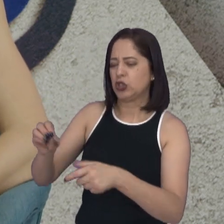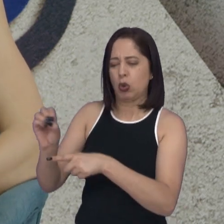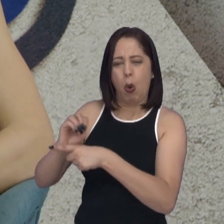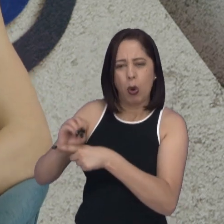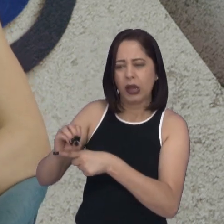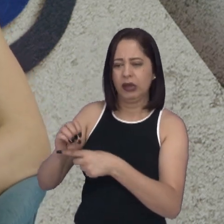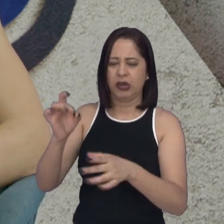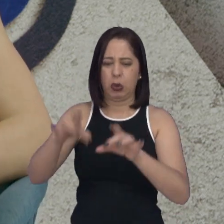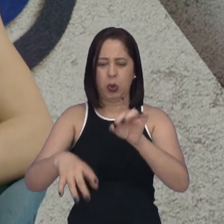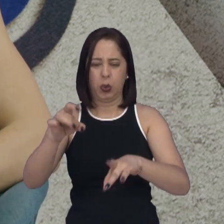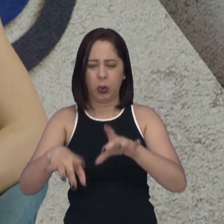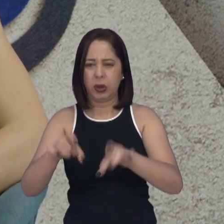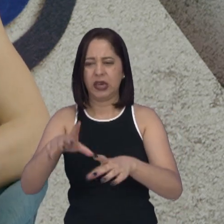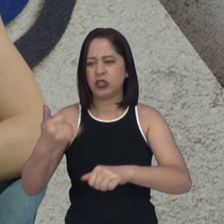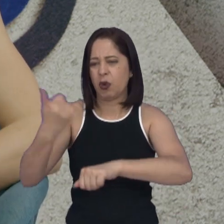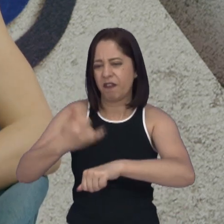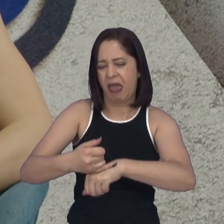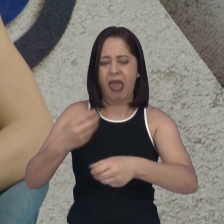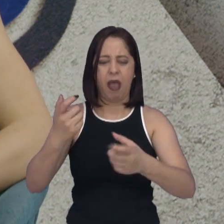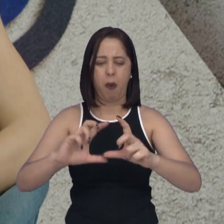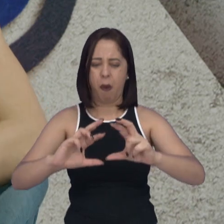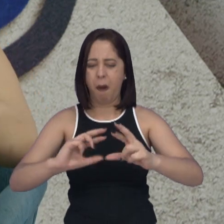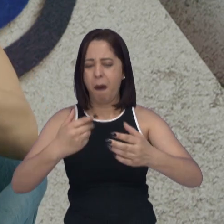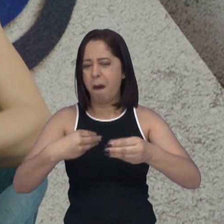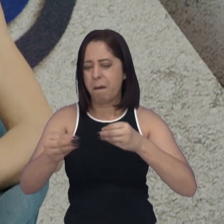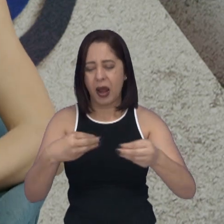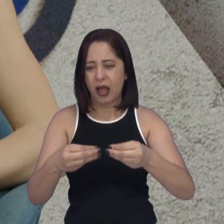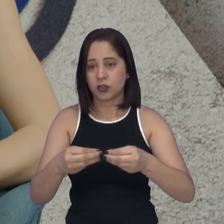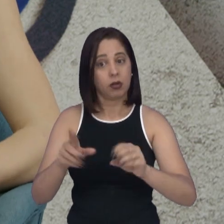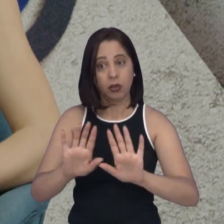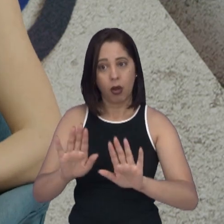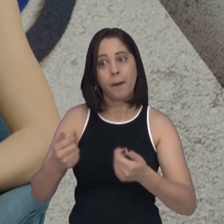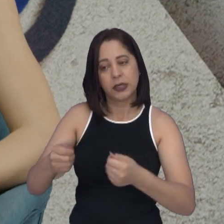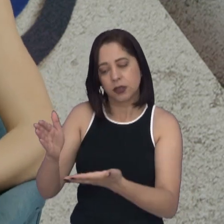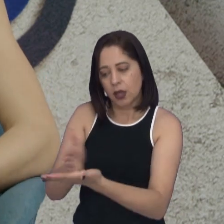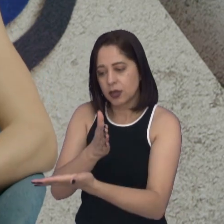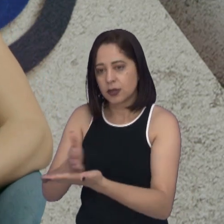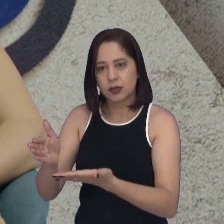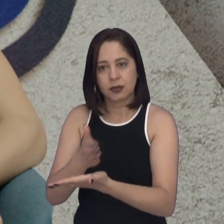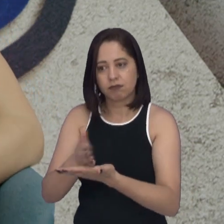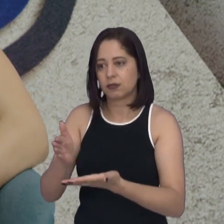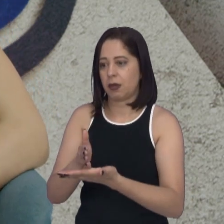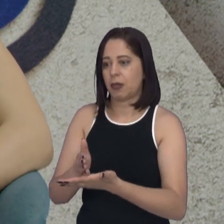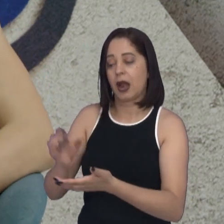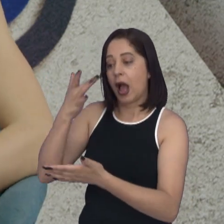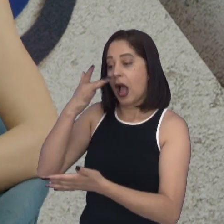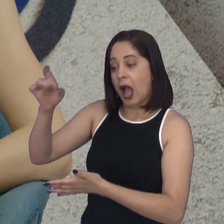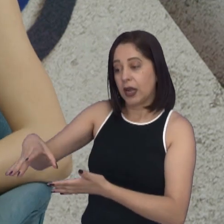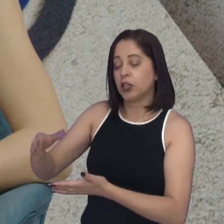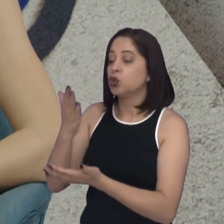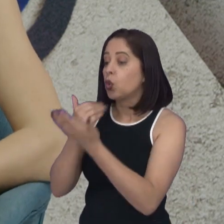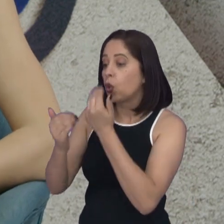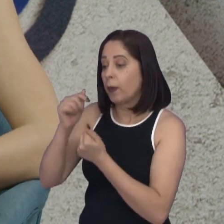Não. Então, assim, algumas coisas que a gente pode ir aplicando no nosso dia a dia, separar os nossos resíduos, são formas da gente, de fato,